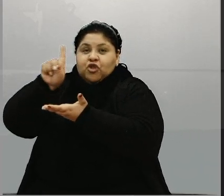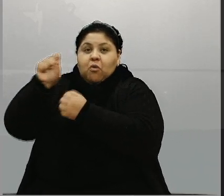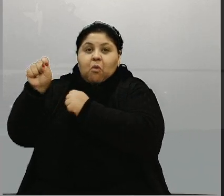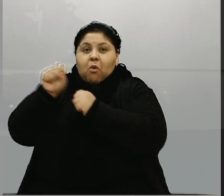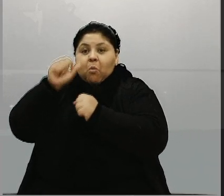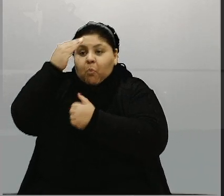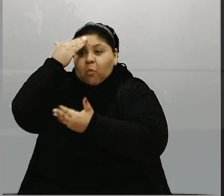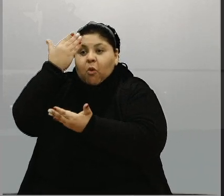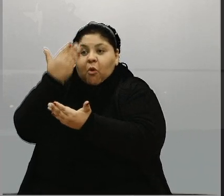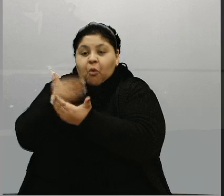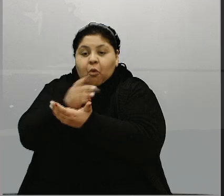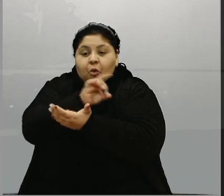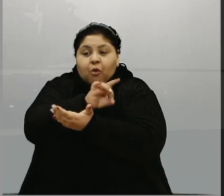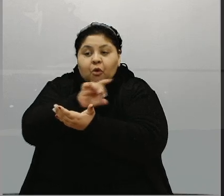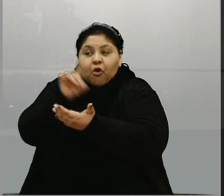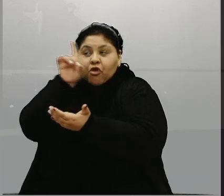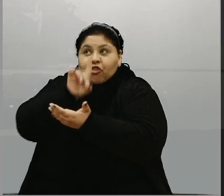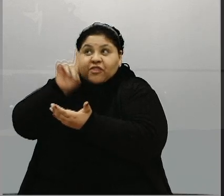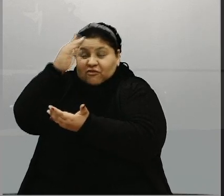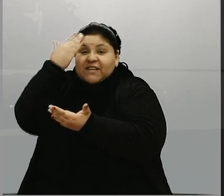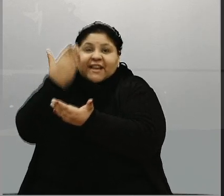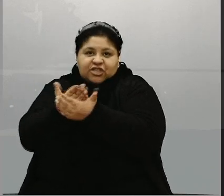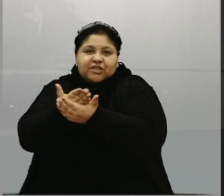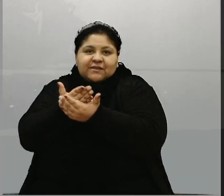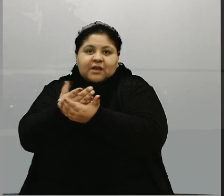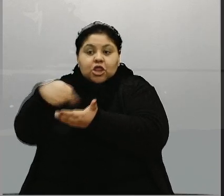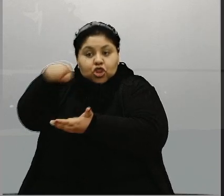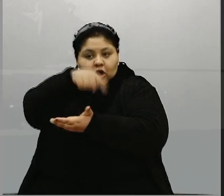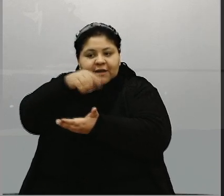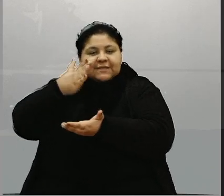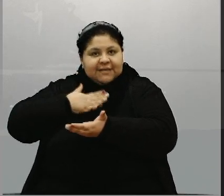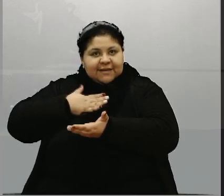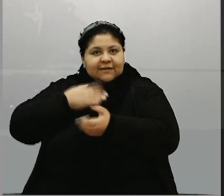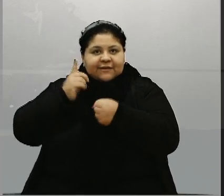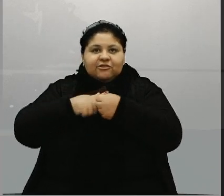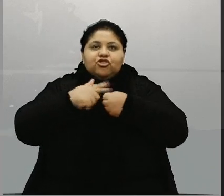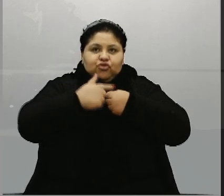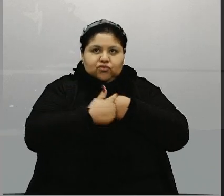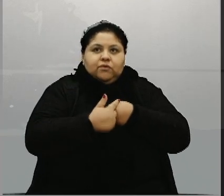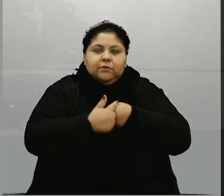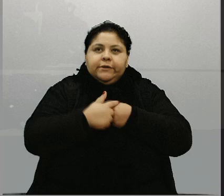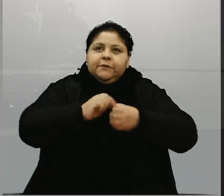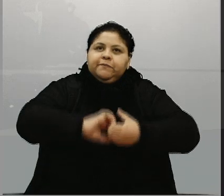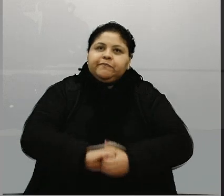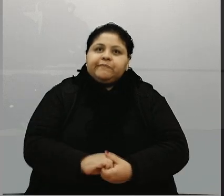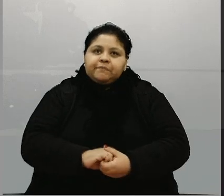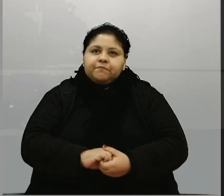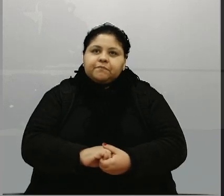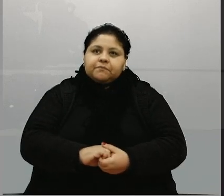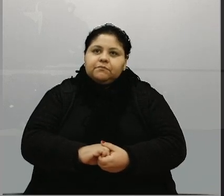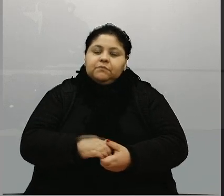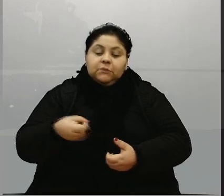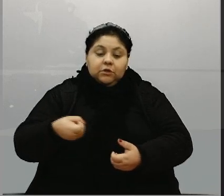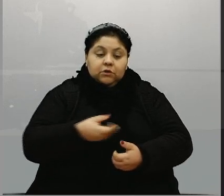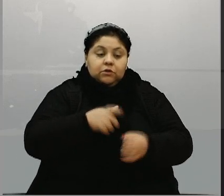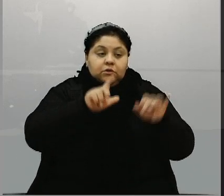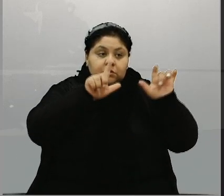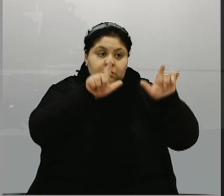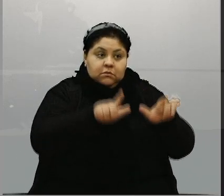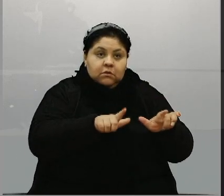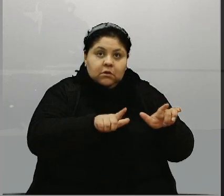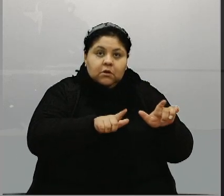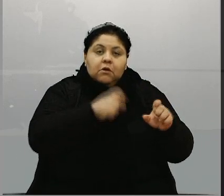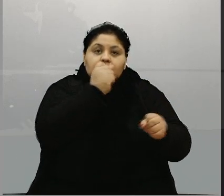cabalmente aquilo que Deus confiou na nossa mão aqui na cidade de Caxias do Sul, tá? Nesse novo espaço que estamos